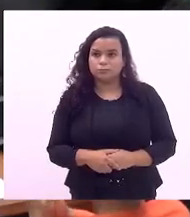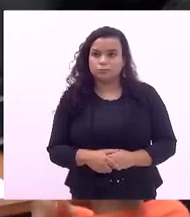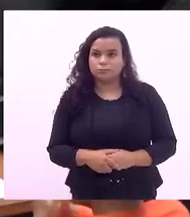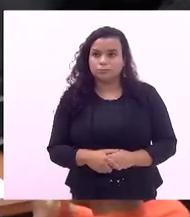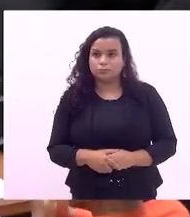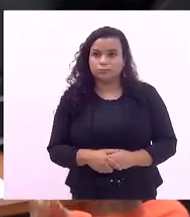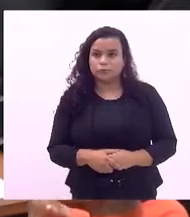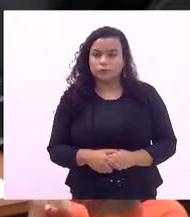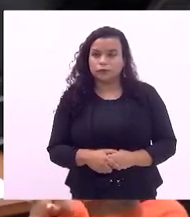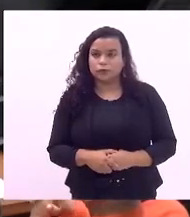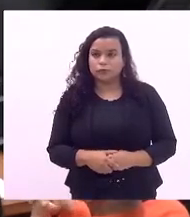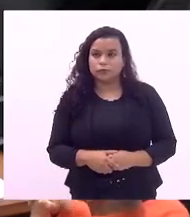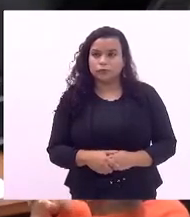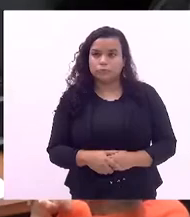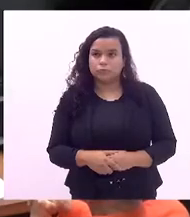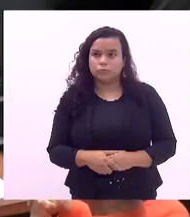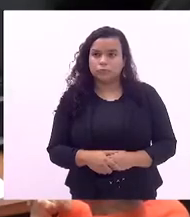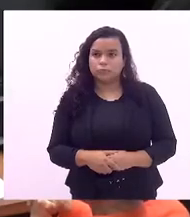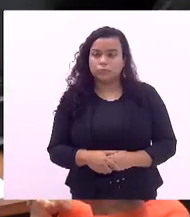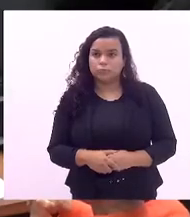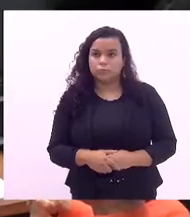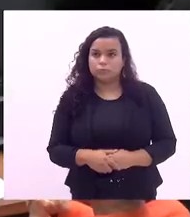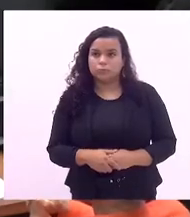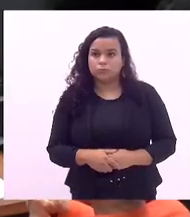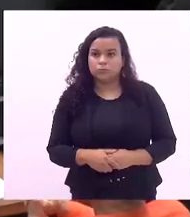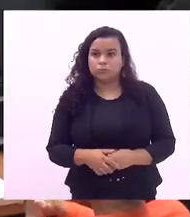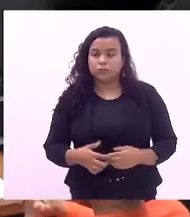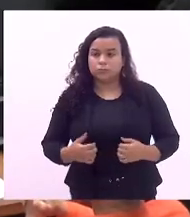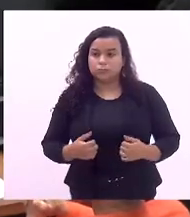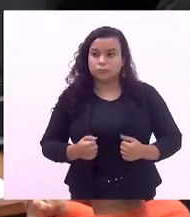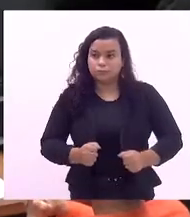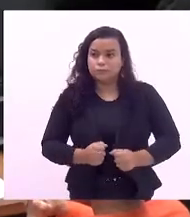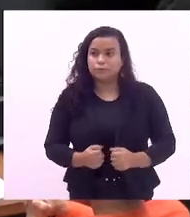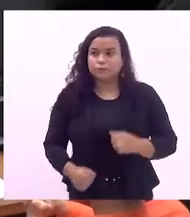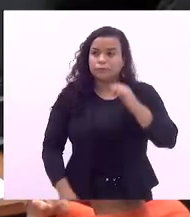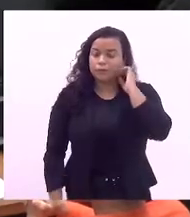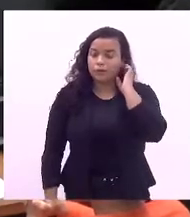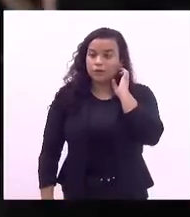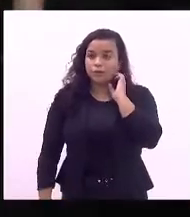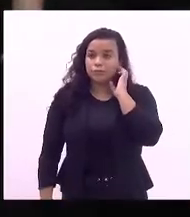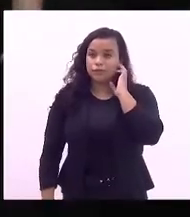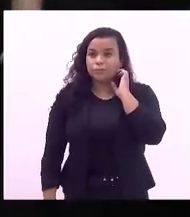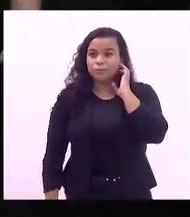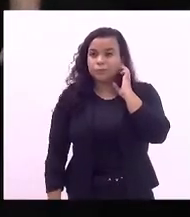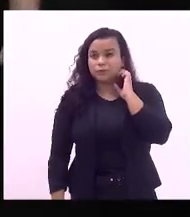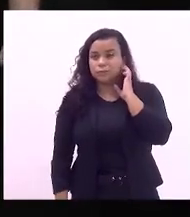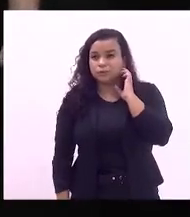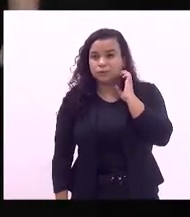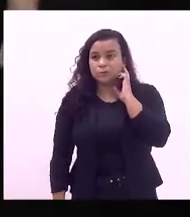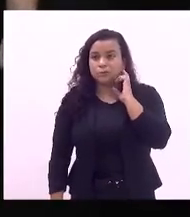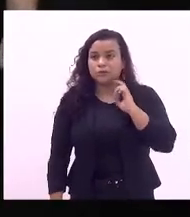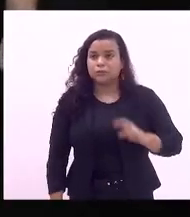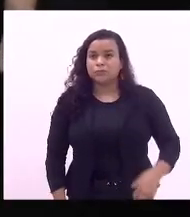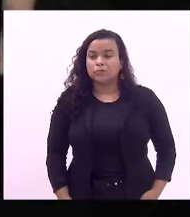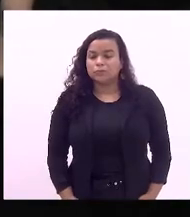E aí E aí E aí